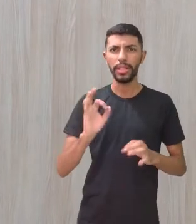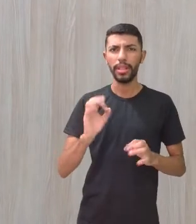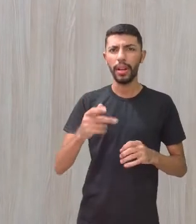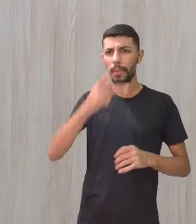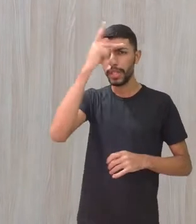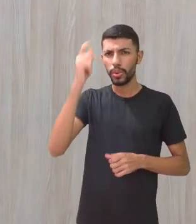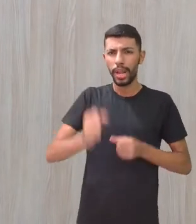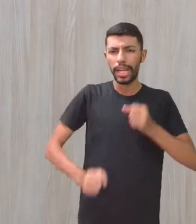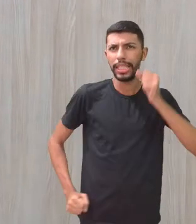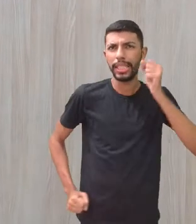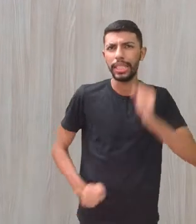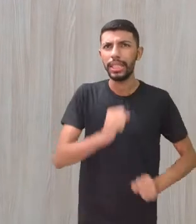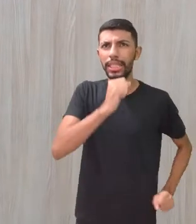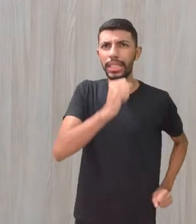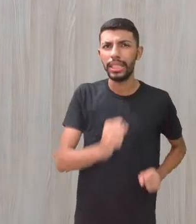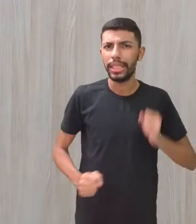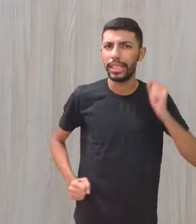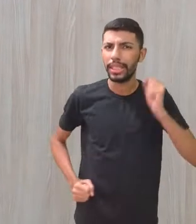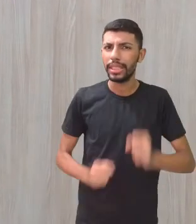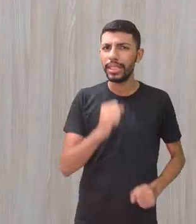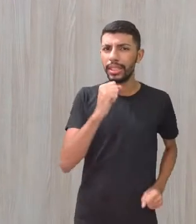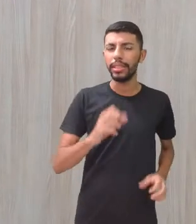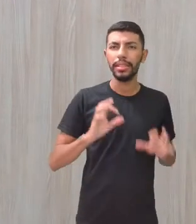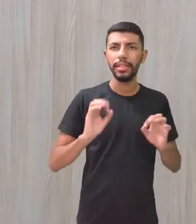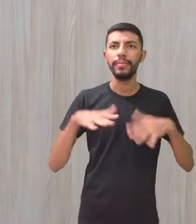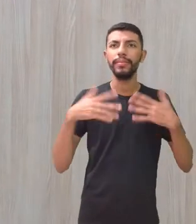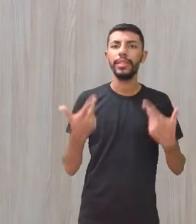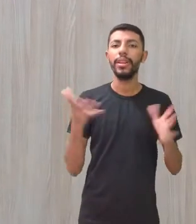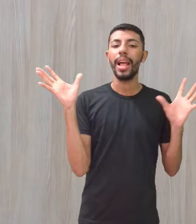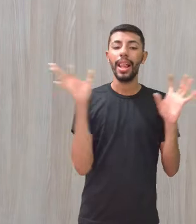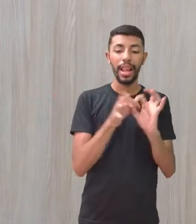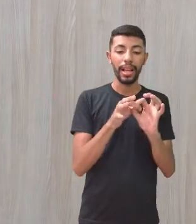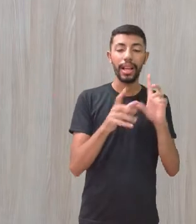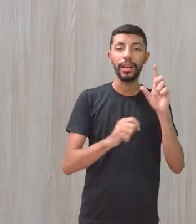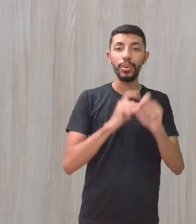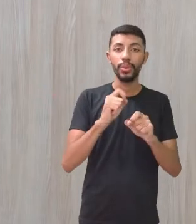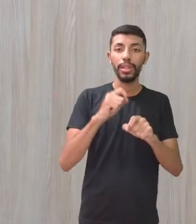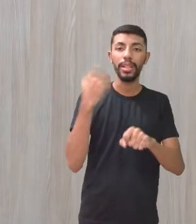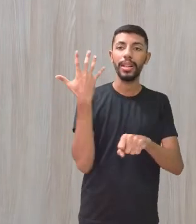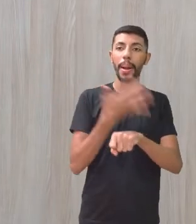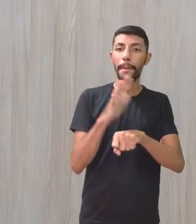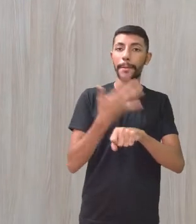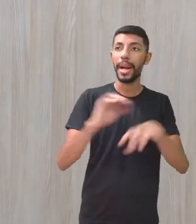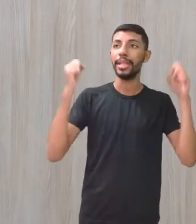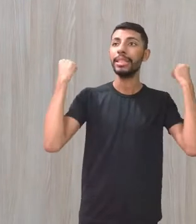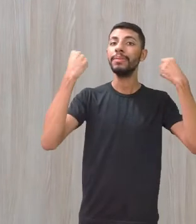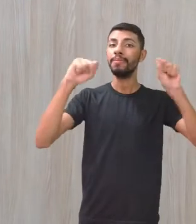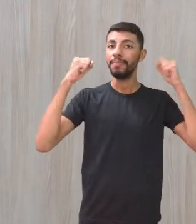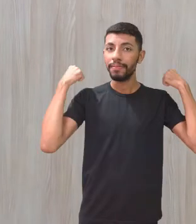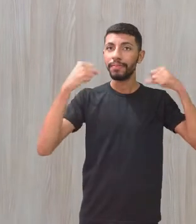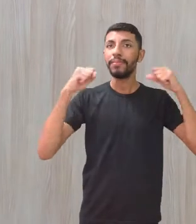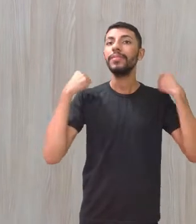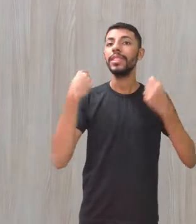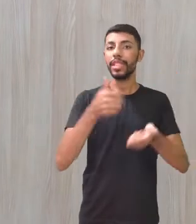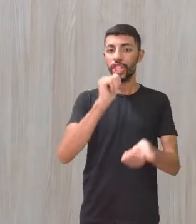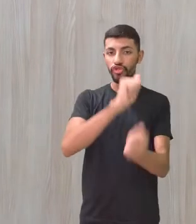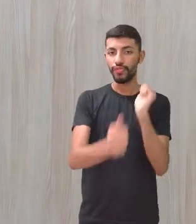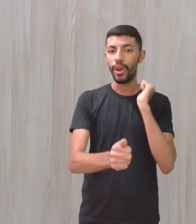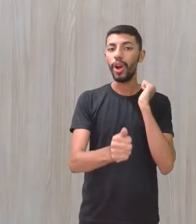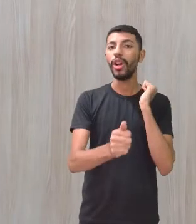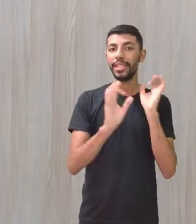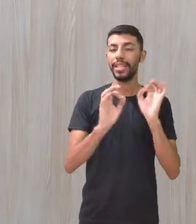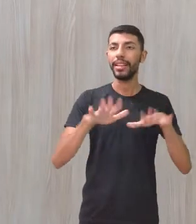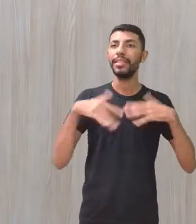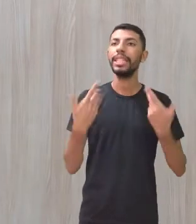correndo ali. Então, remete automaticamente à prática de exercício dos esportes, tá certo? Então, tudo